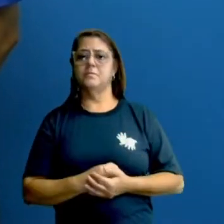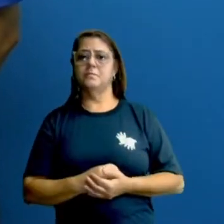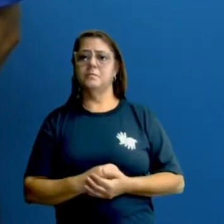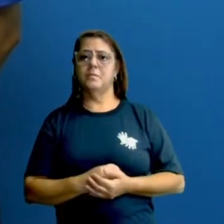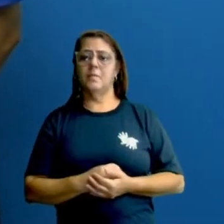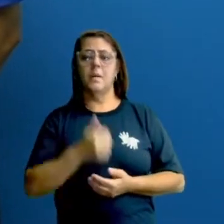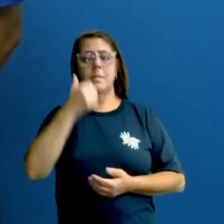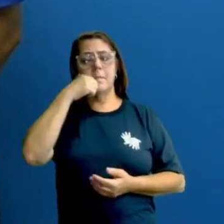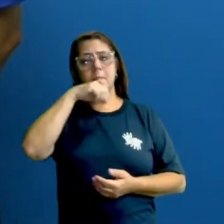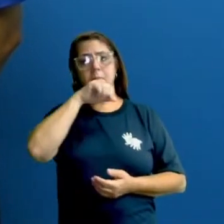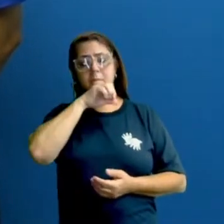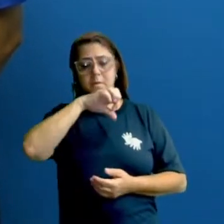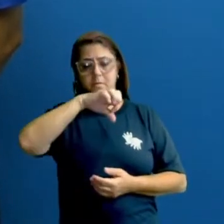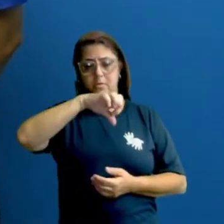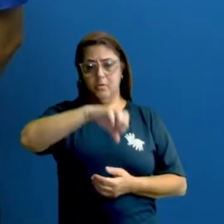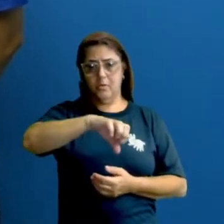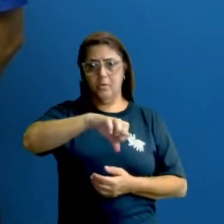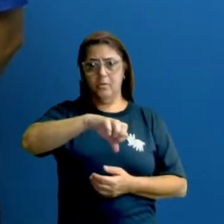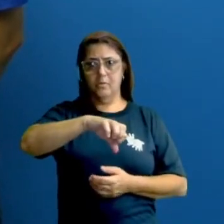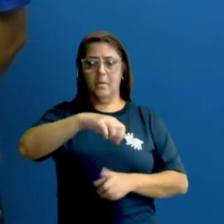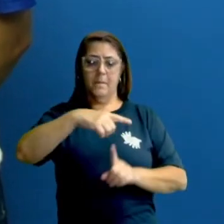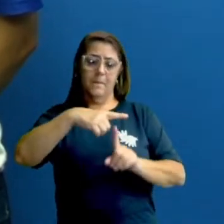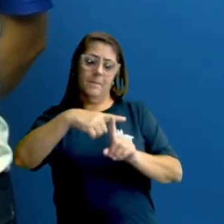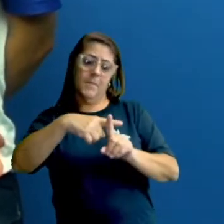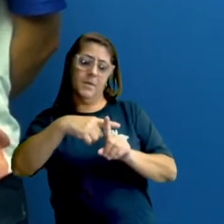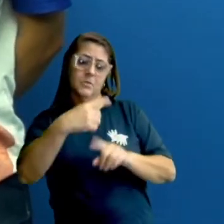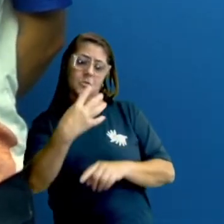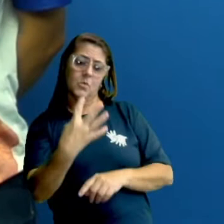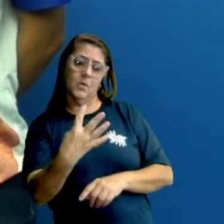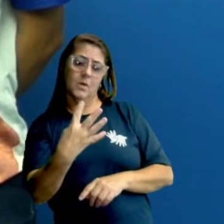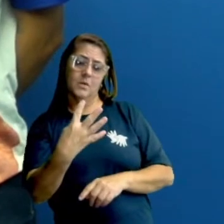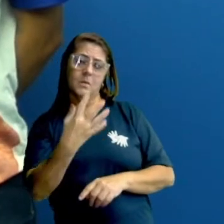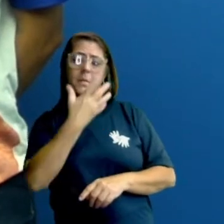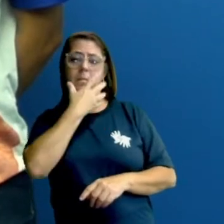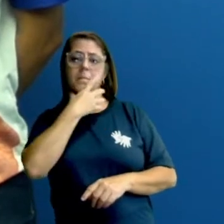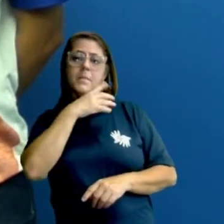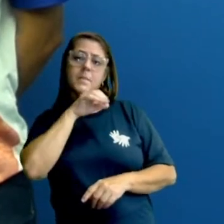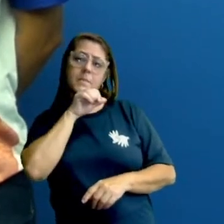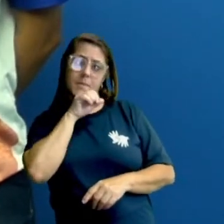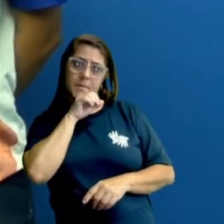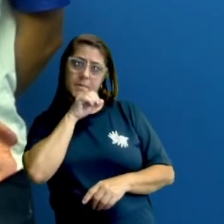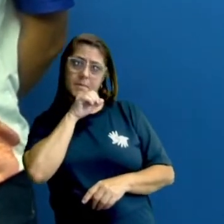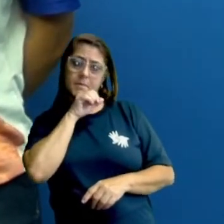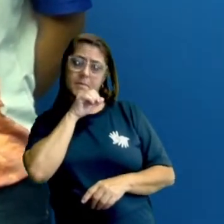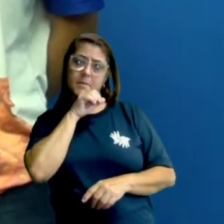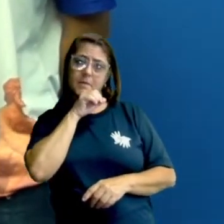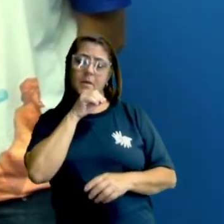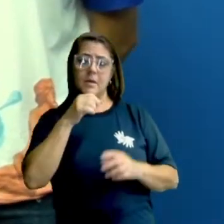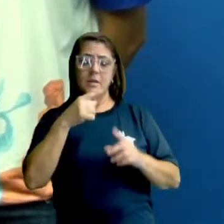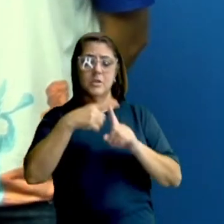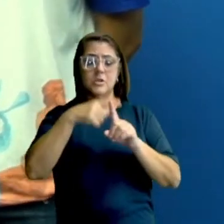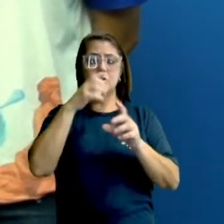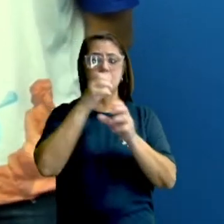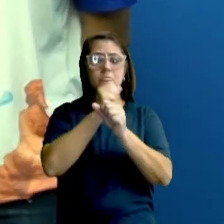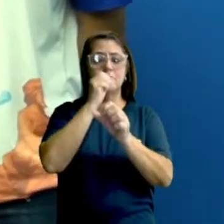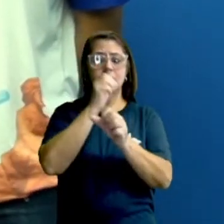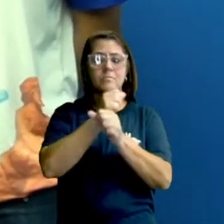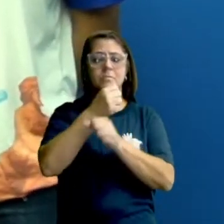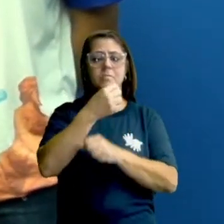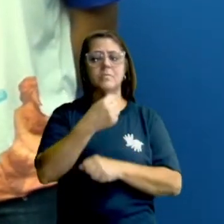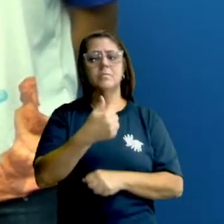ganhou da sua mãe 9 brigadeiros, mais 4 brigadeiros do seu pai, e isso totalizou